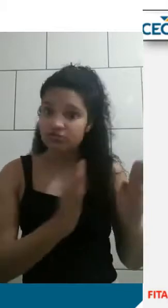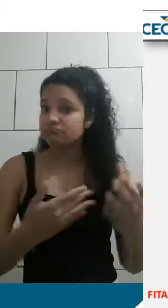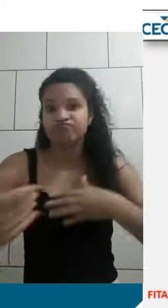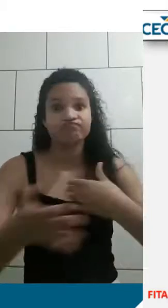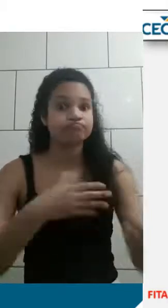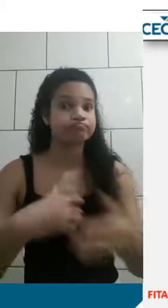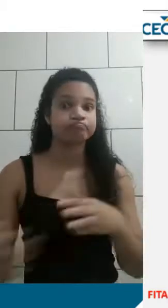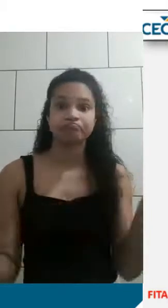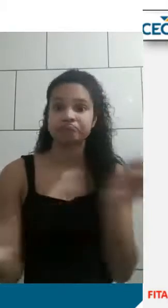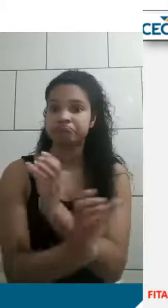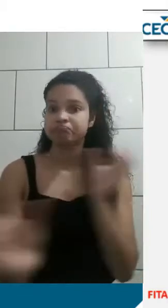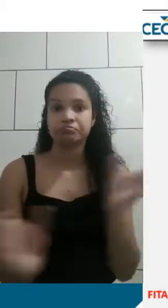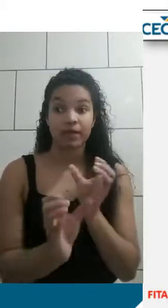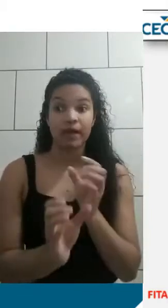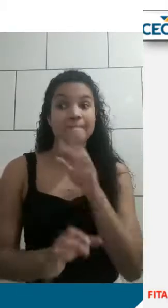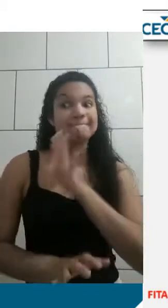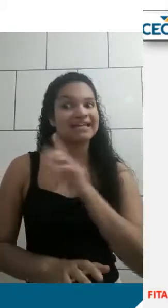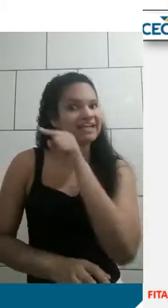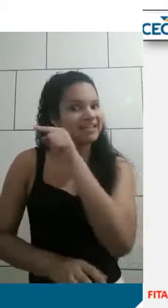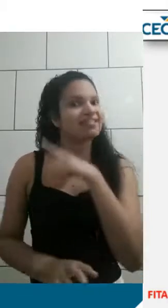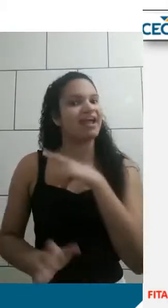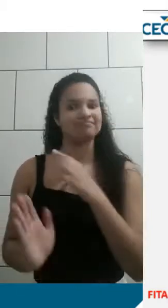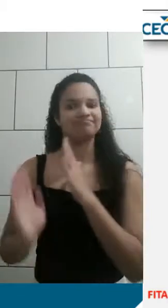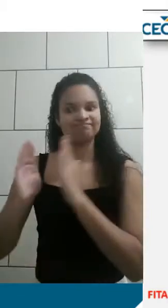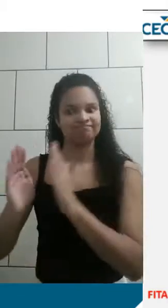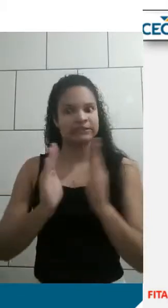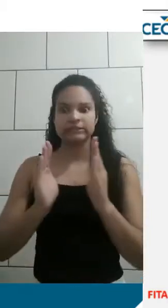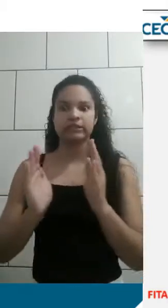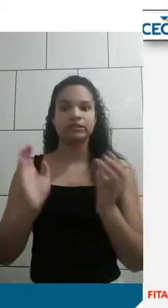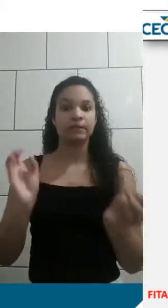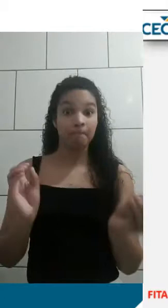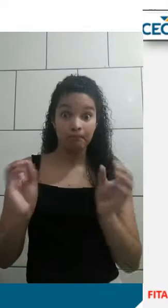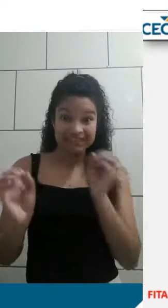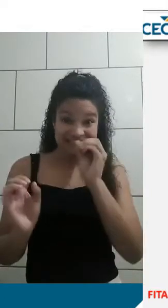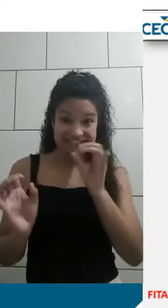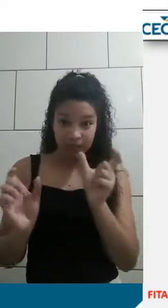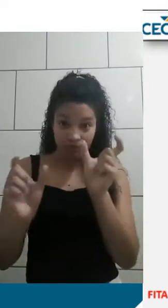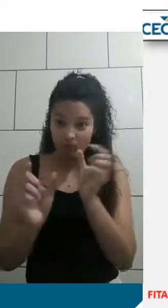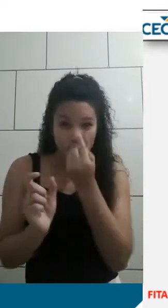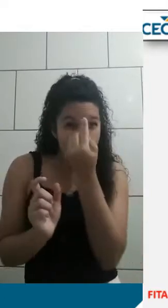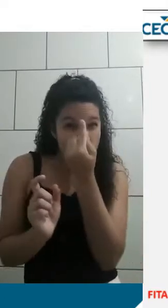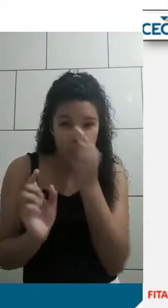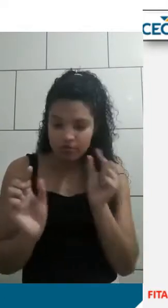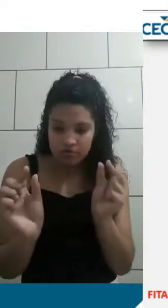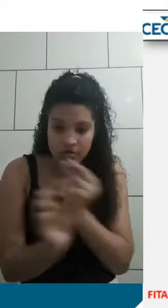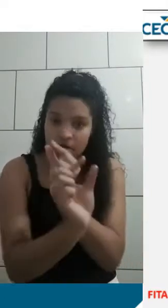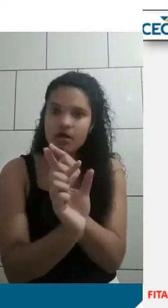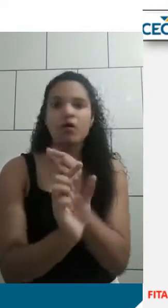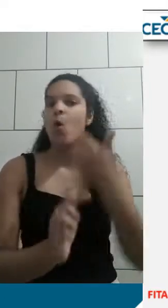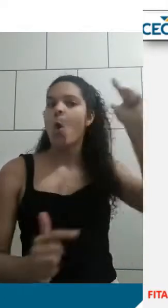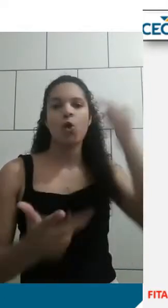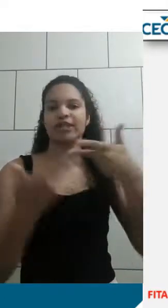já que uma mudança na ordem da sequência de bases nitrogenadas mudaria o código genético. Uma outra possibilidade